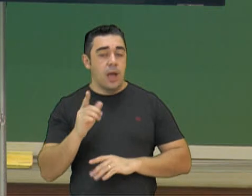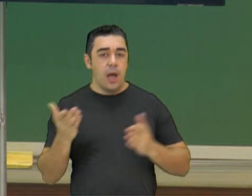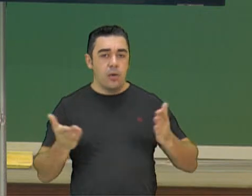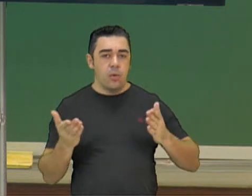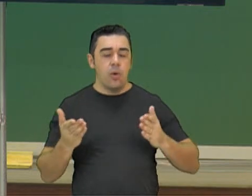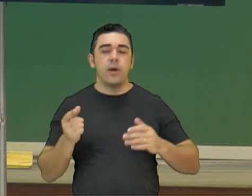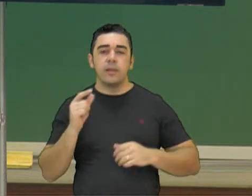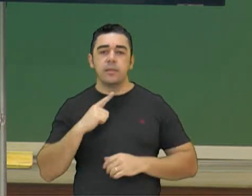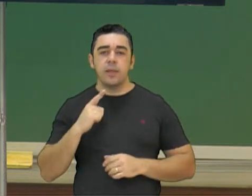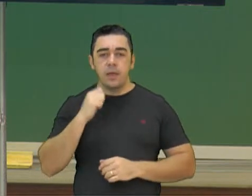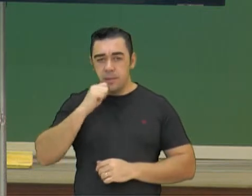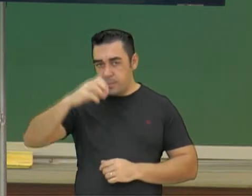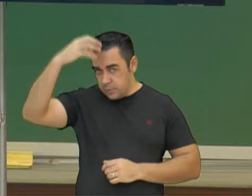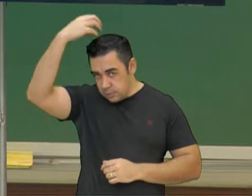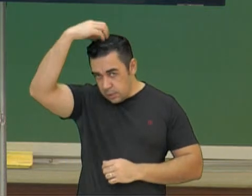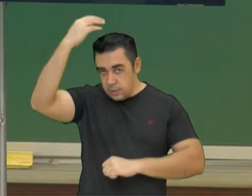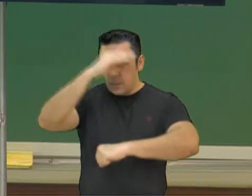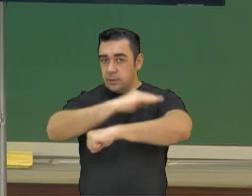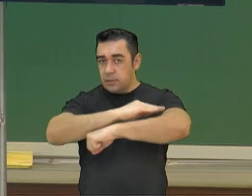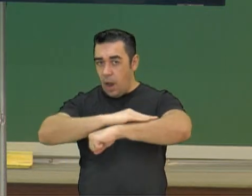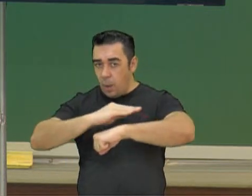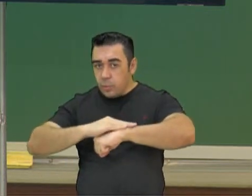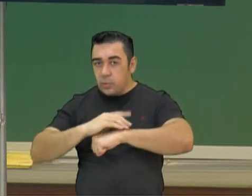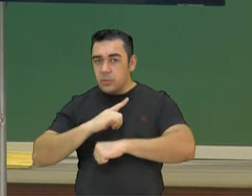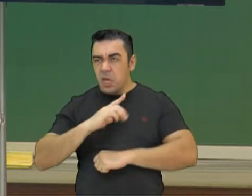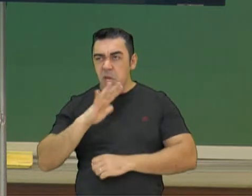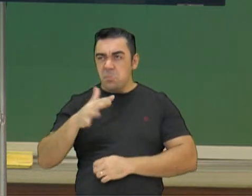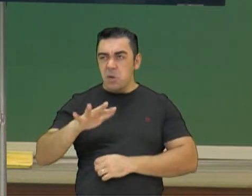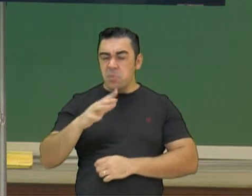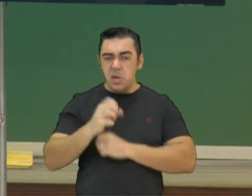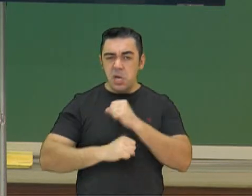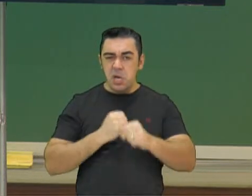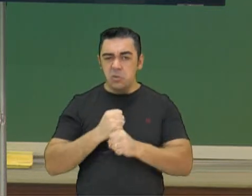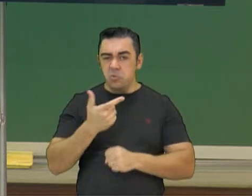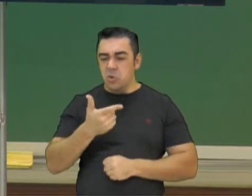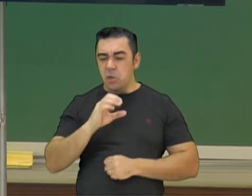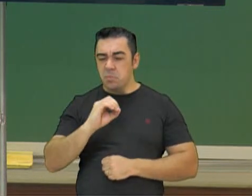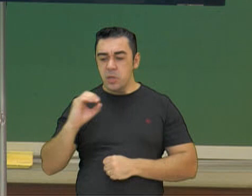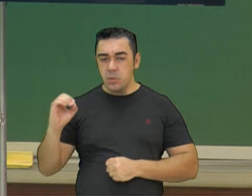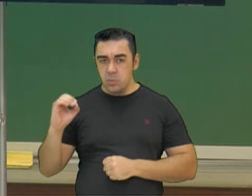da Disney, que é mais ou menos 2000 e alguma coisa, né? Nos anos 2000,